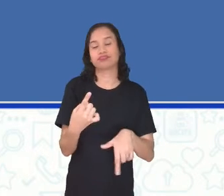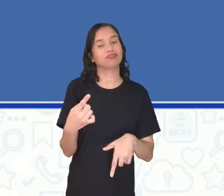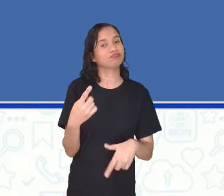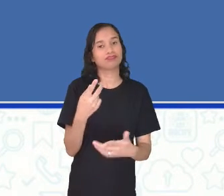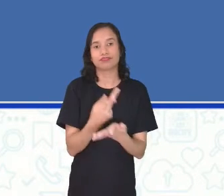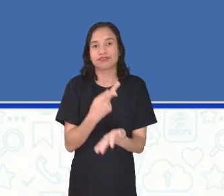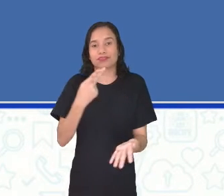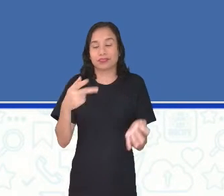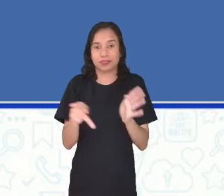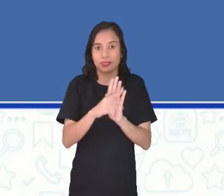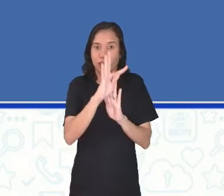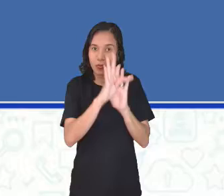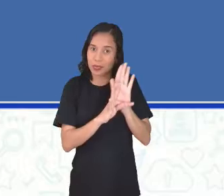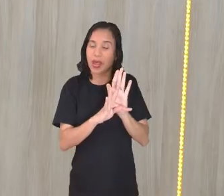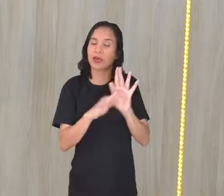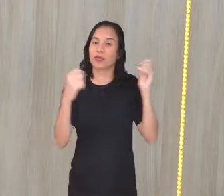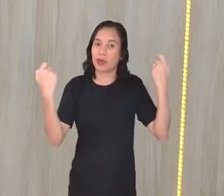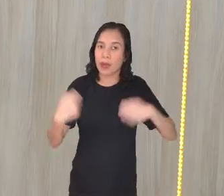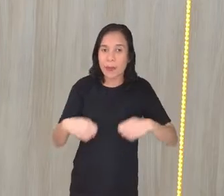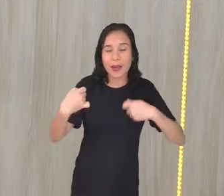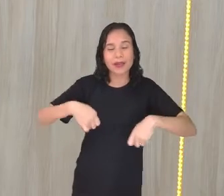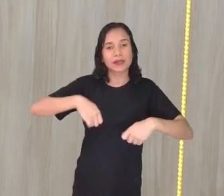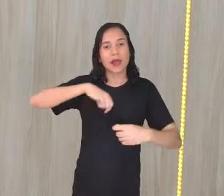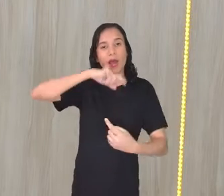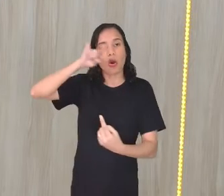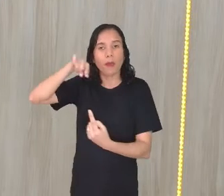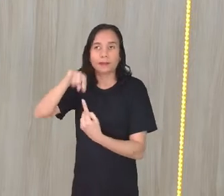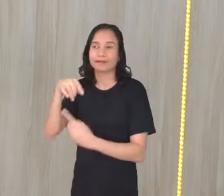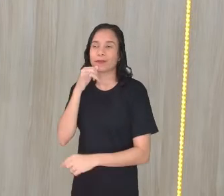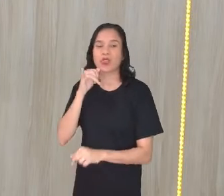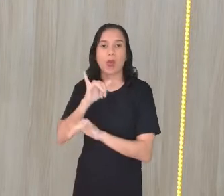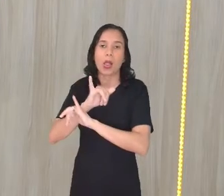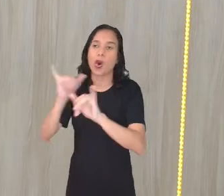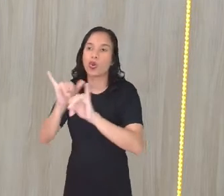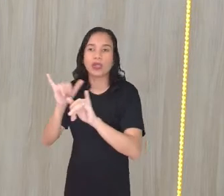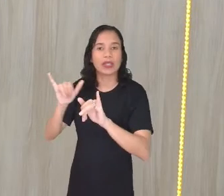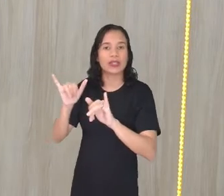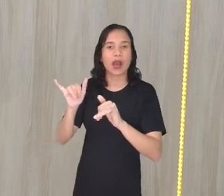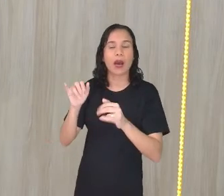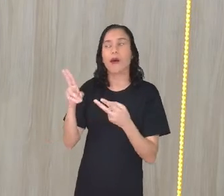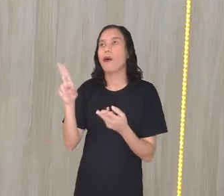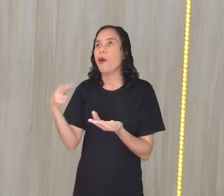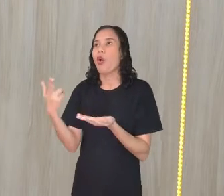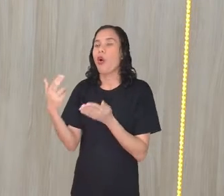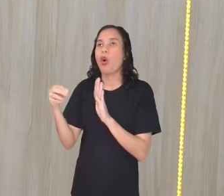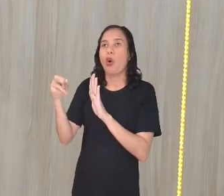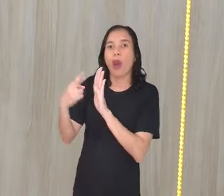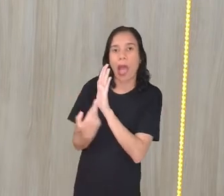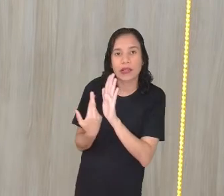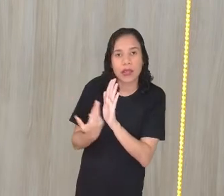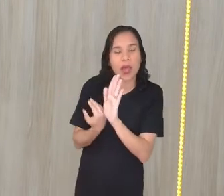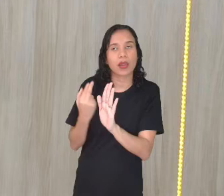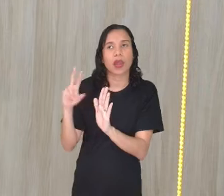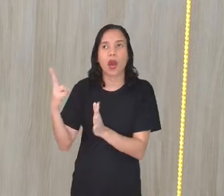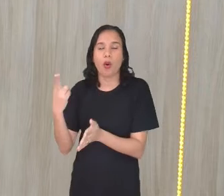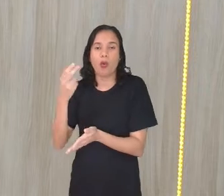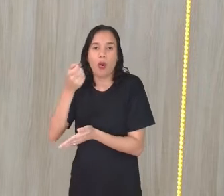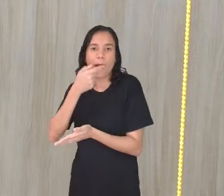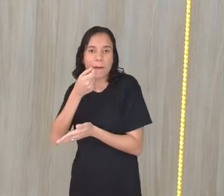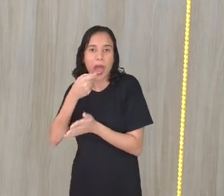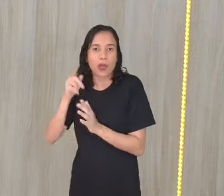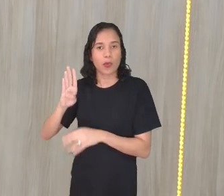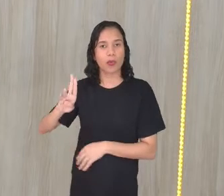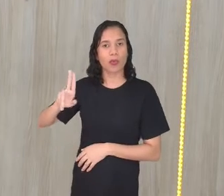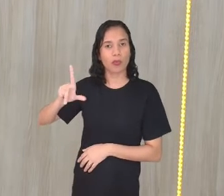acontece num texto que precisa ser objetivo. Por exemplo, uma notícia, por exemplo, uma receita, por exemplo, uma bula de remédio. A gente não